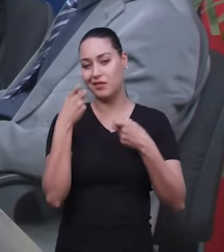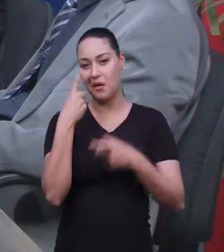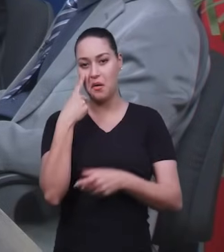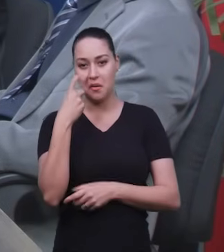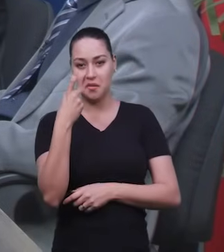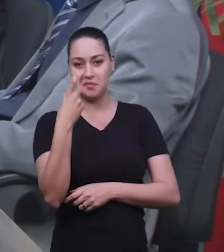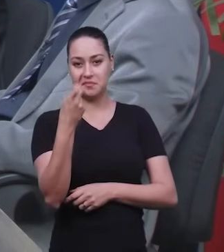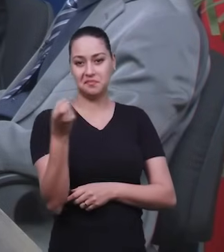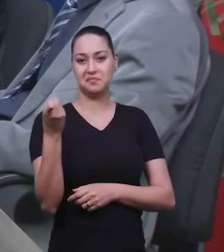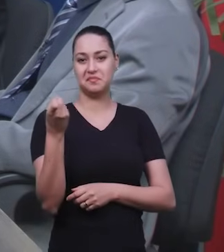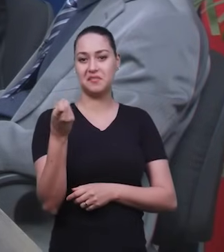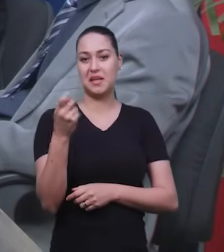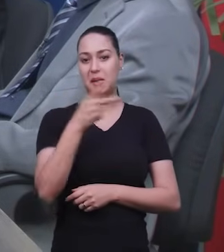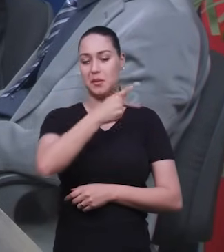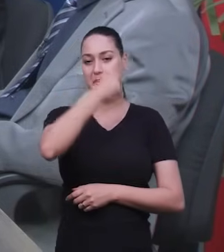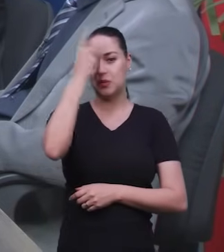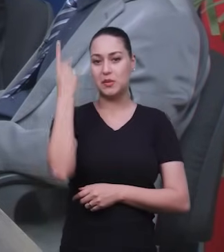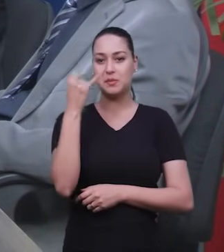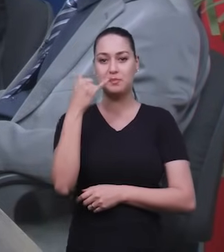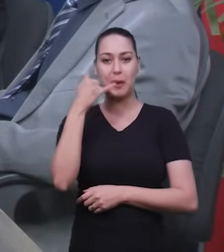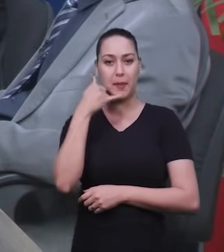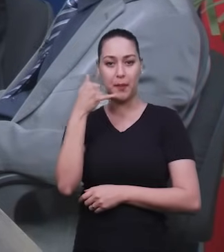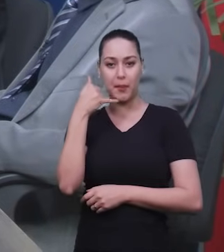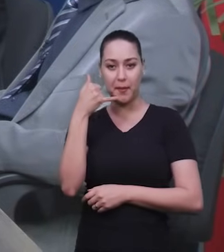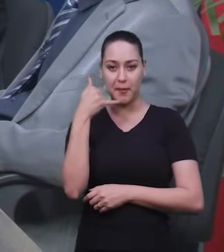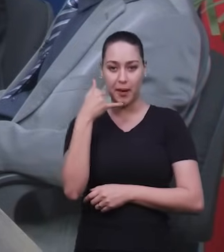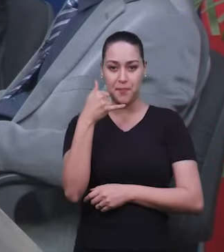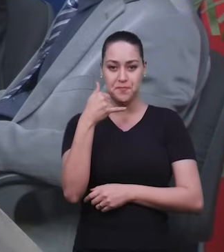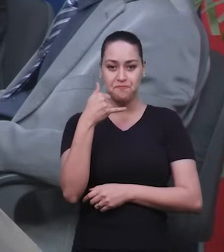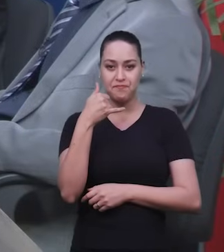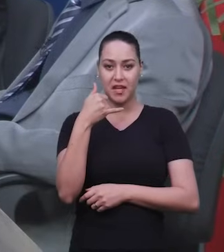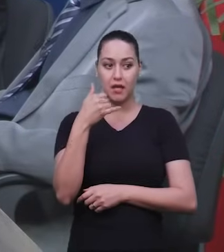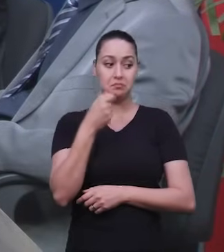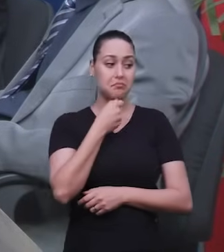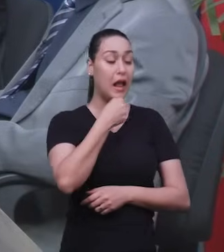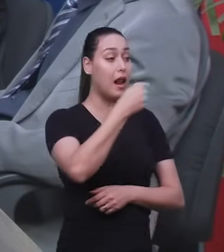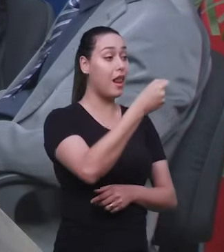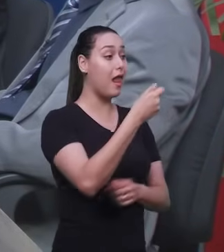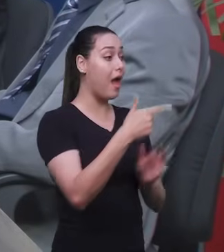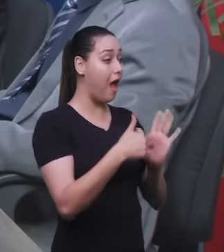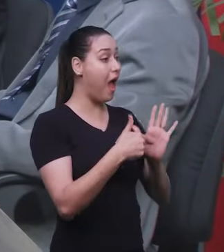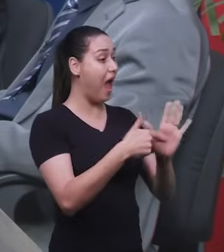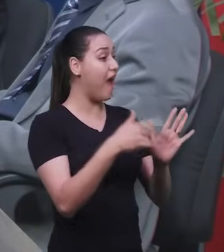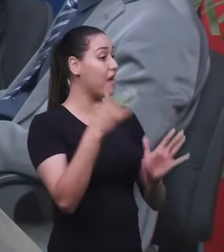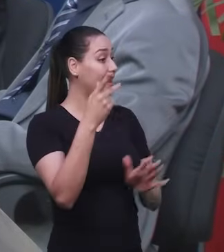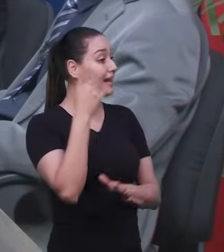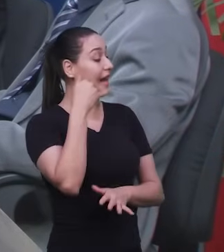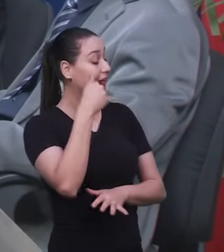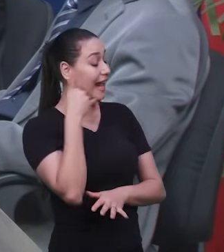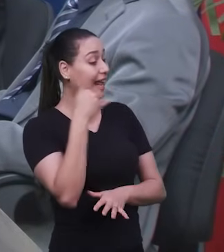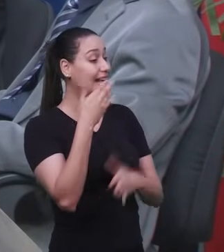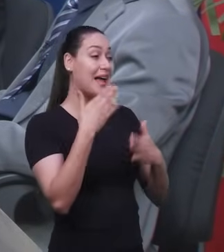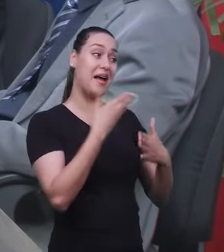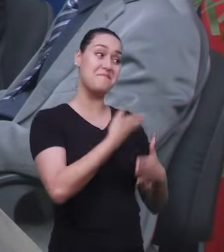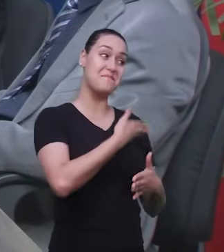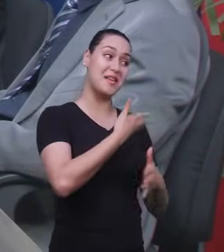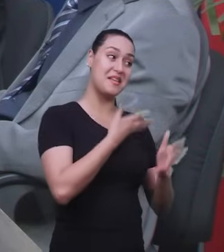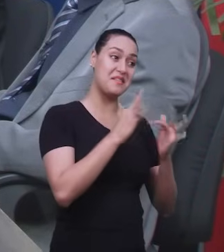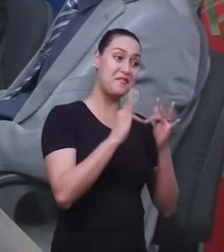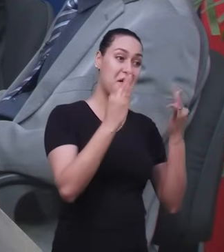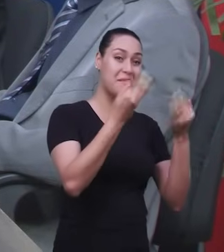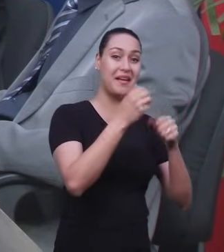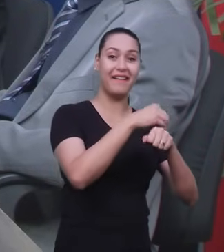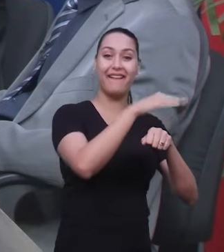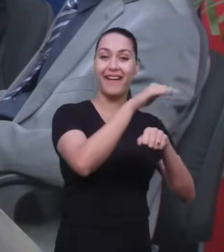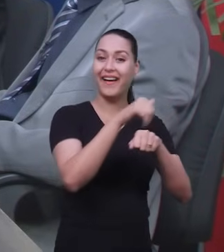essas pessoas que são atendidas, elas têm indicado para outros, para familiares, para amigos.